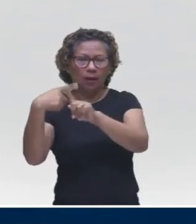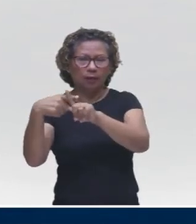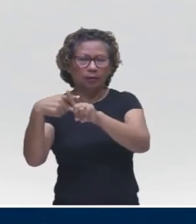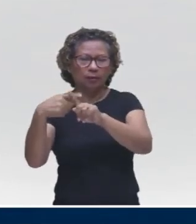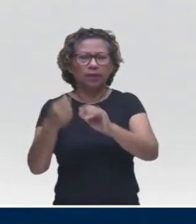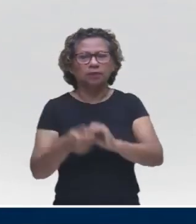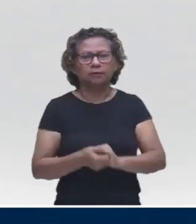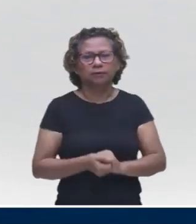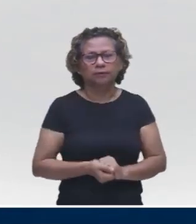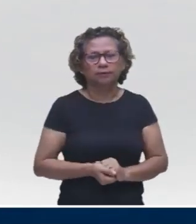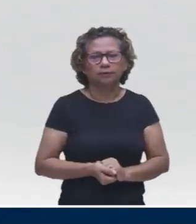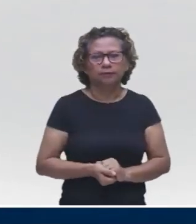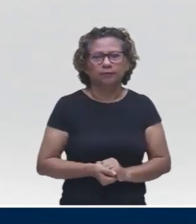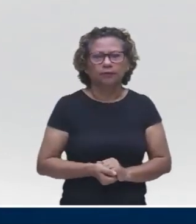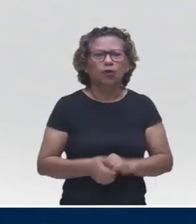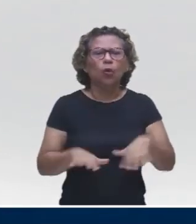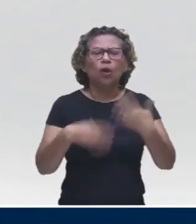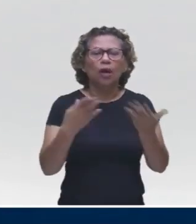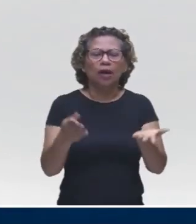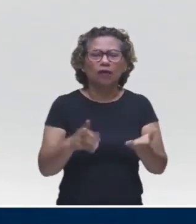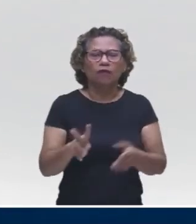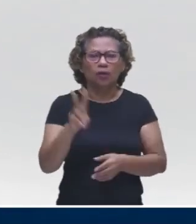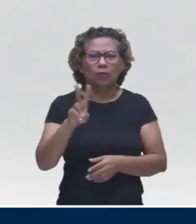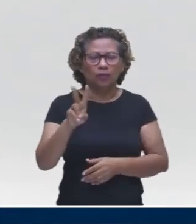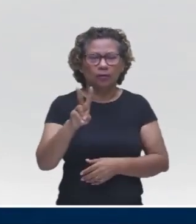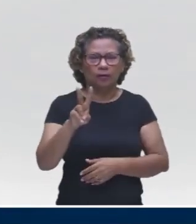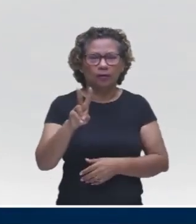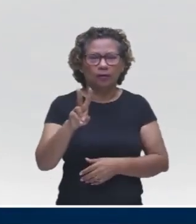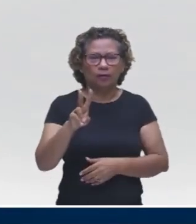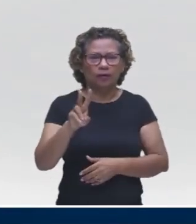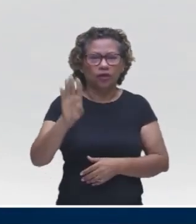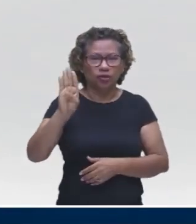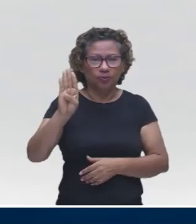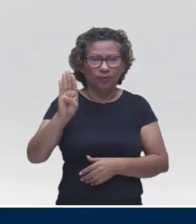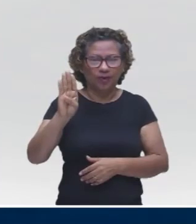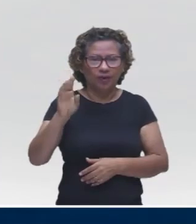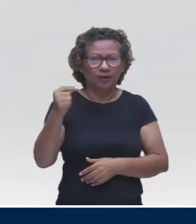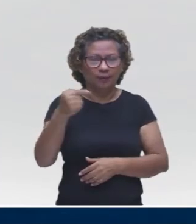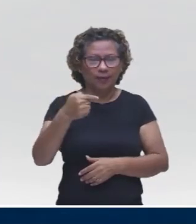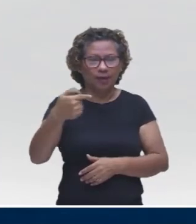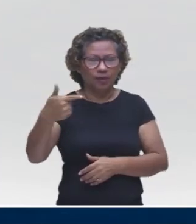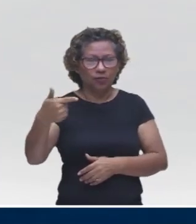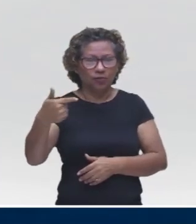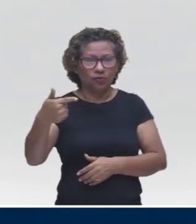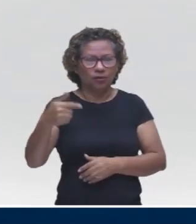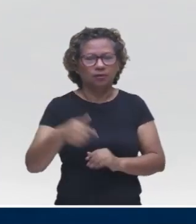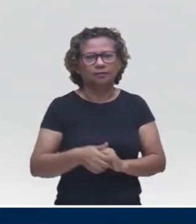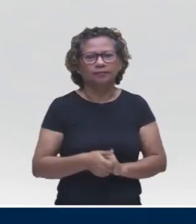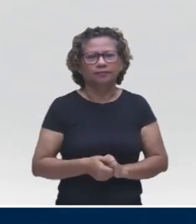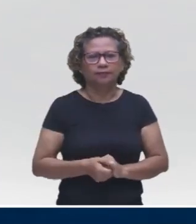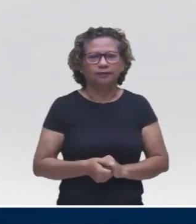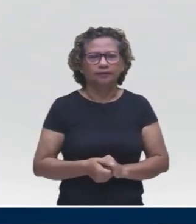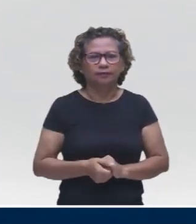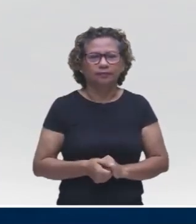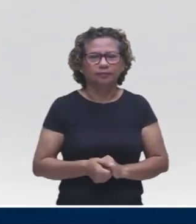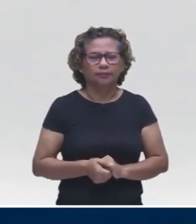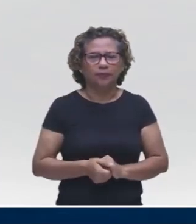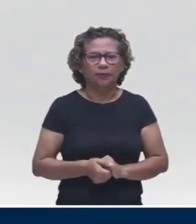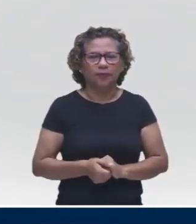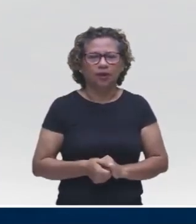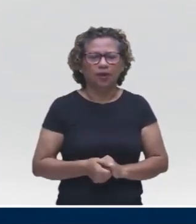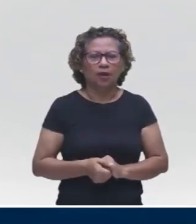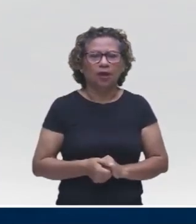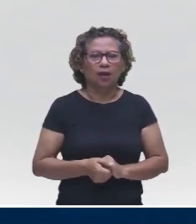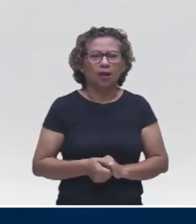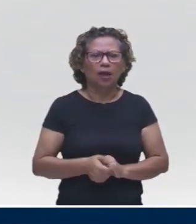O valor de b nós já temos. Qual é o valor de b? O b vale menos 2. Quanto é que vale a f de 4?